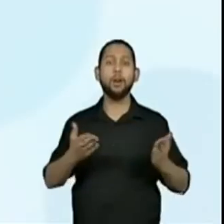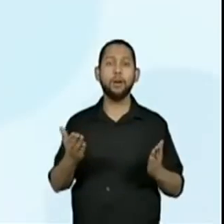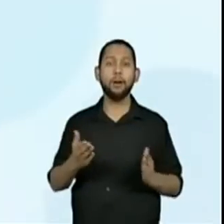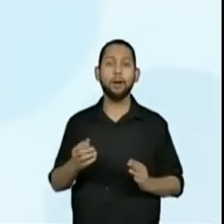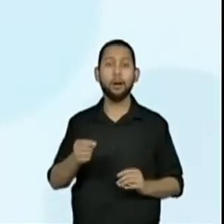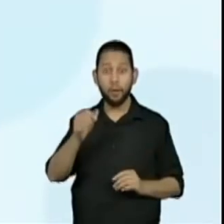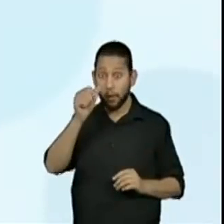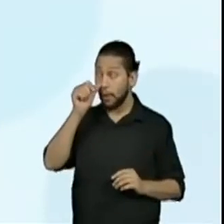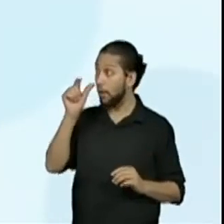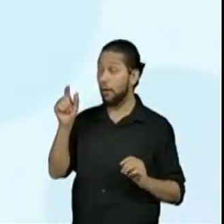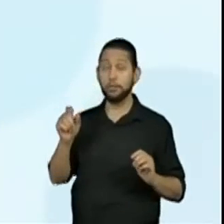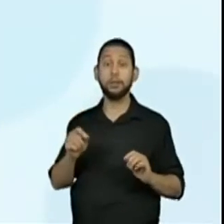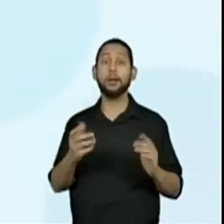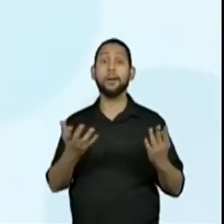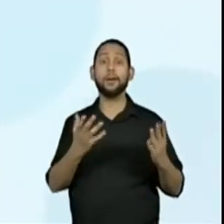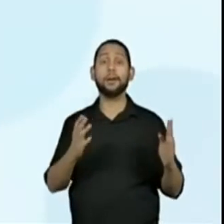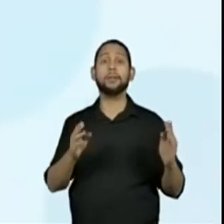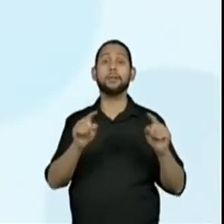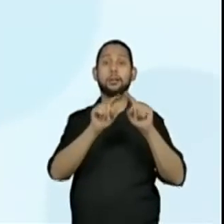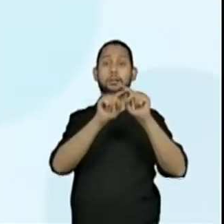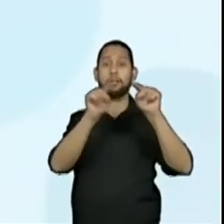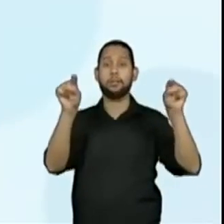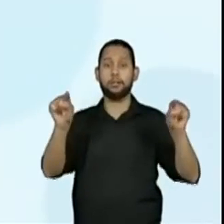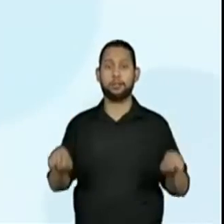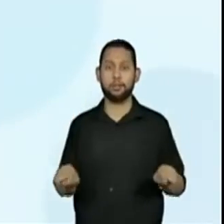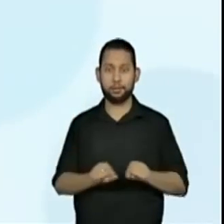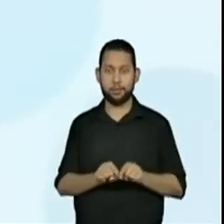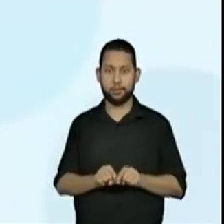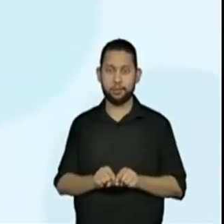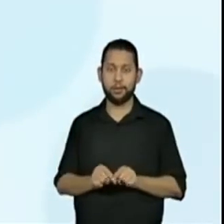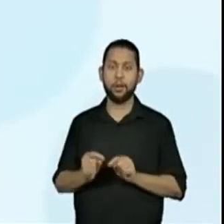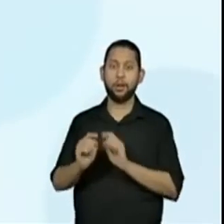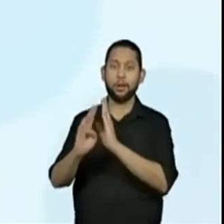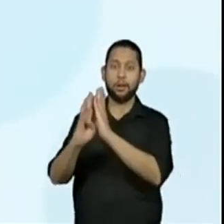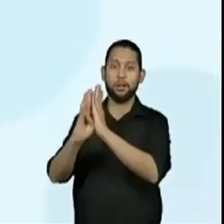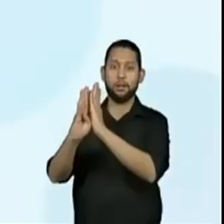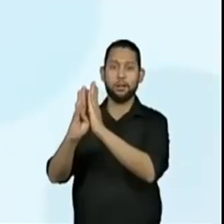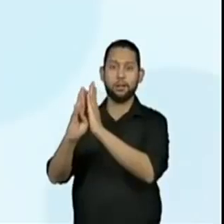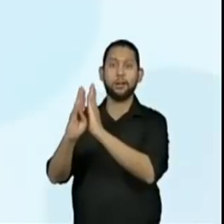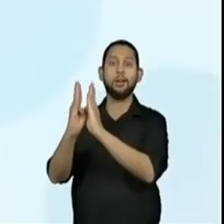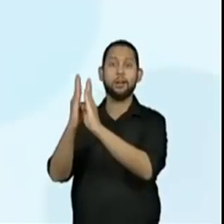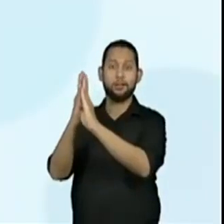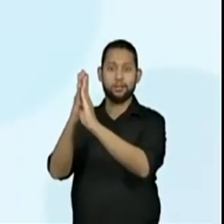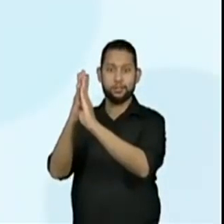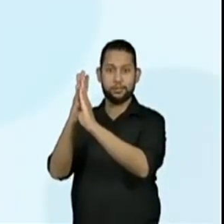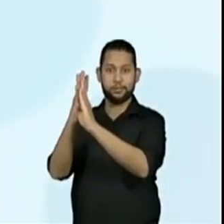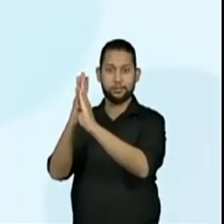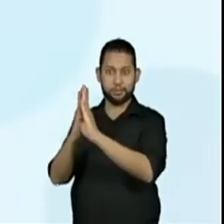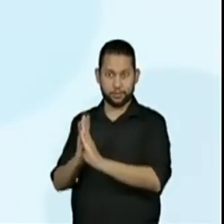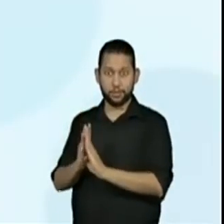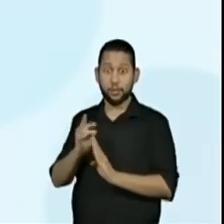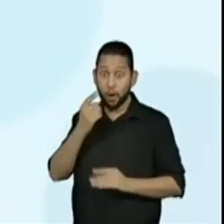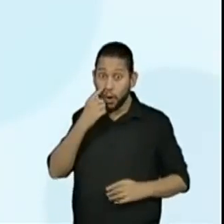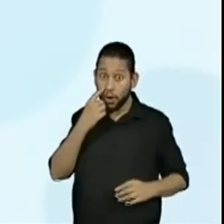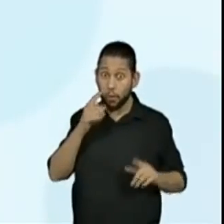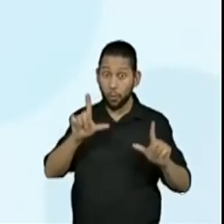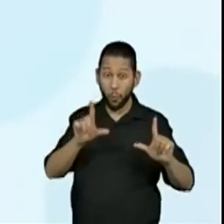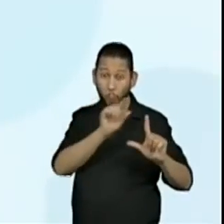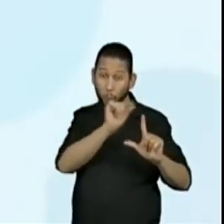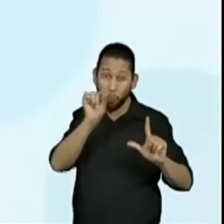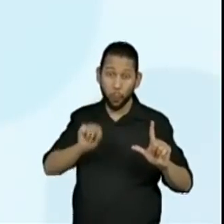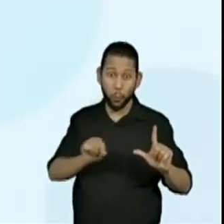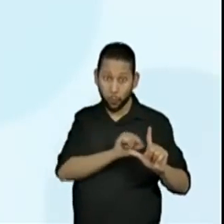horta quadrangular aqui 1 2 3 4 5